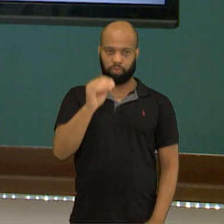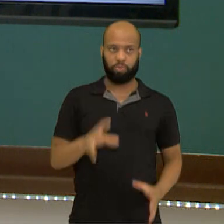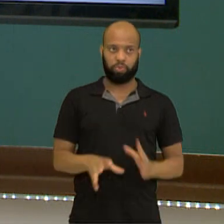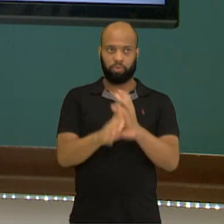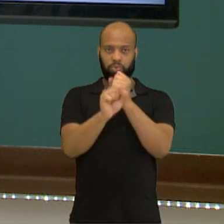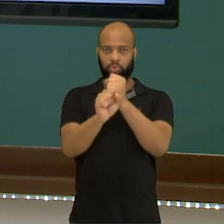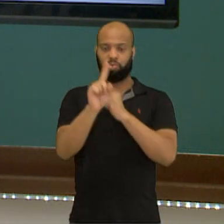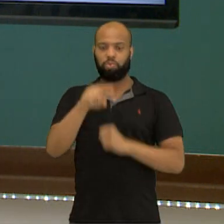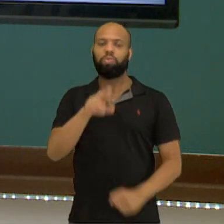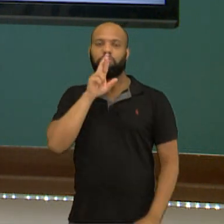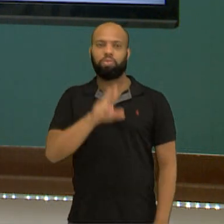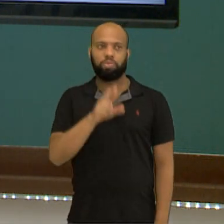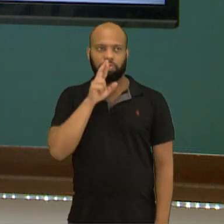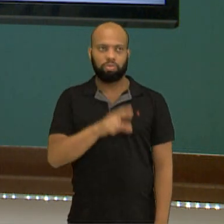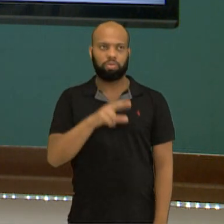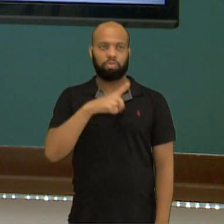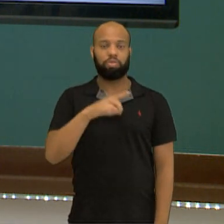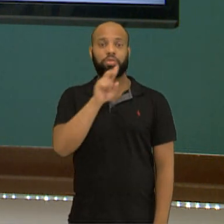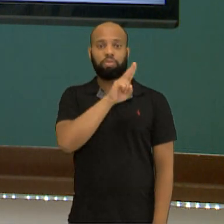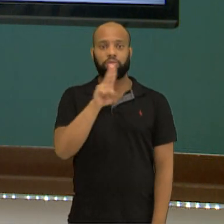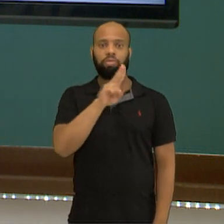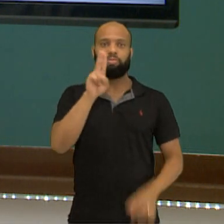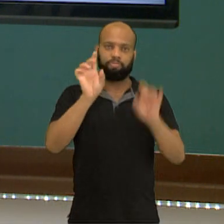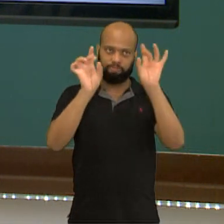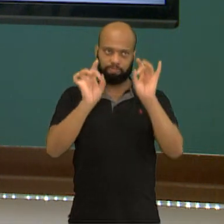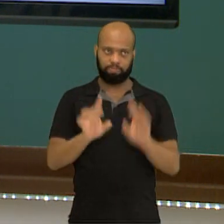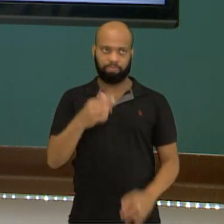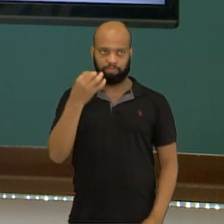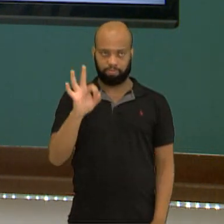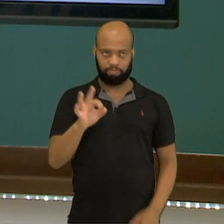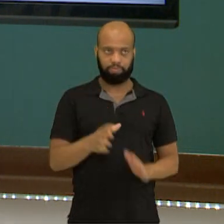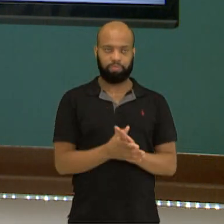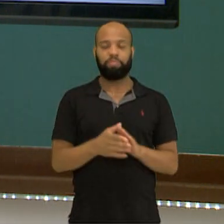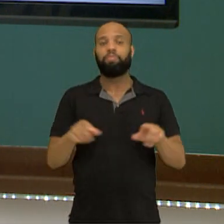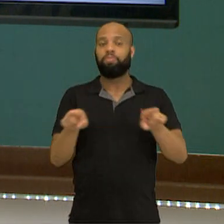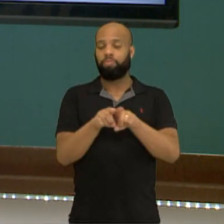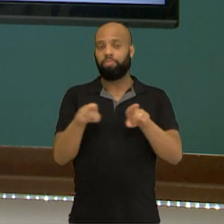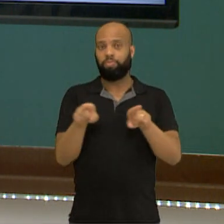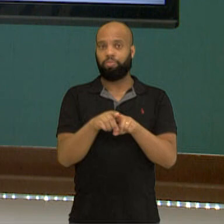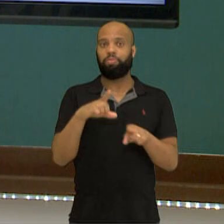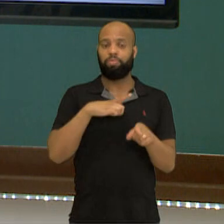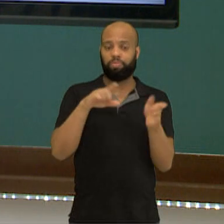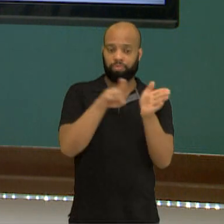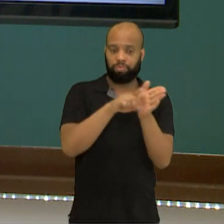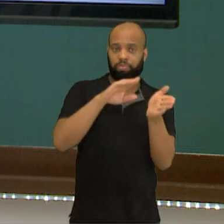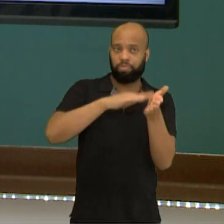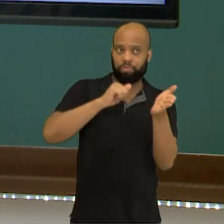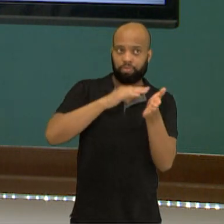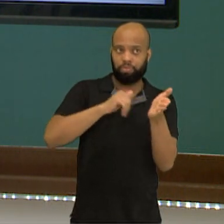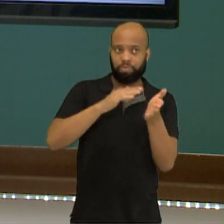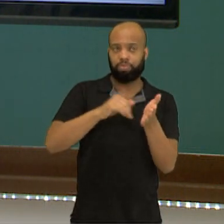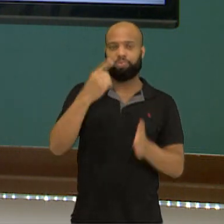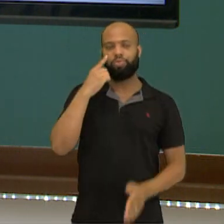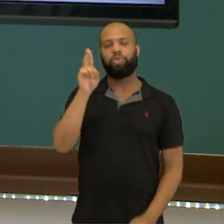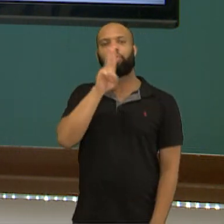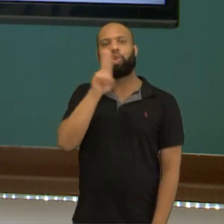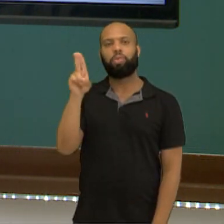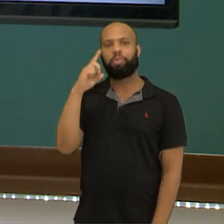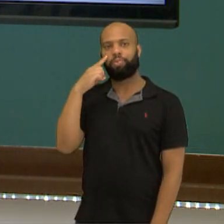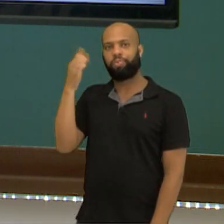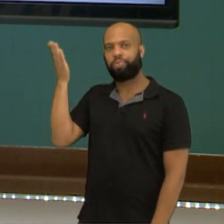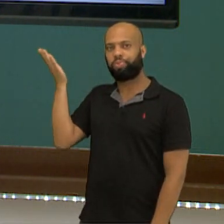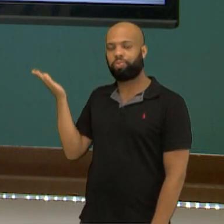resultado. Então, eles têm nomes especiais. Na subtração, minuendo, subtraendo, resto